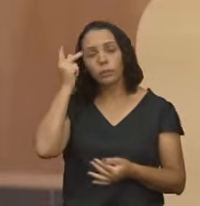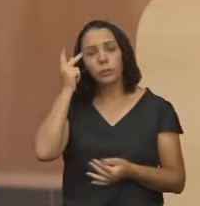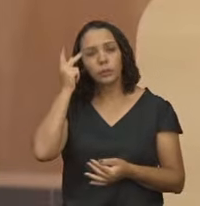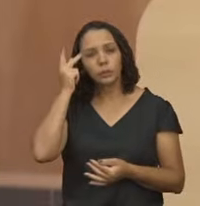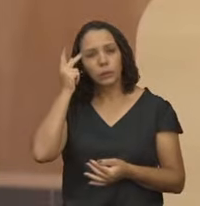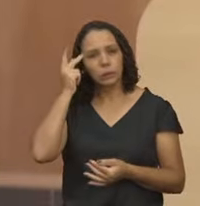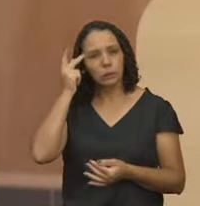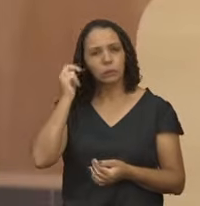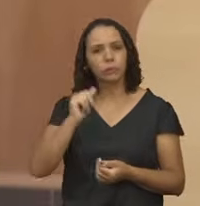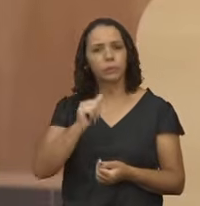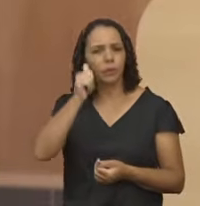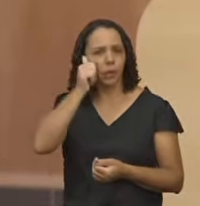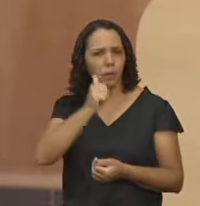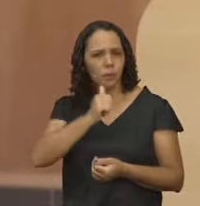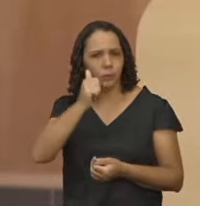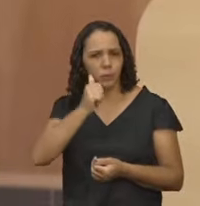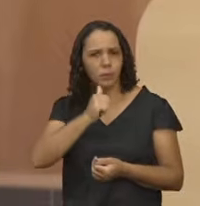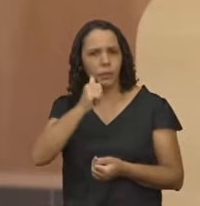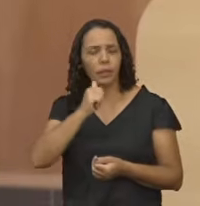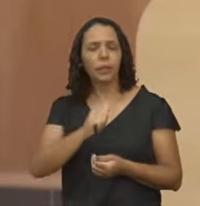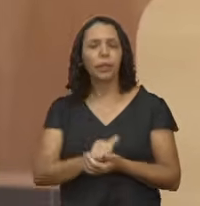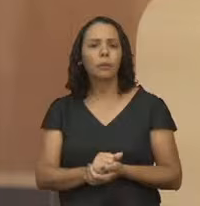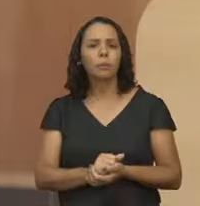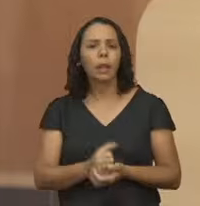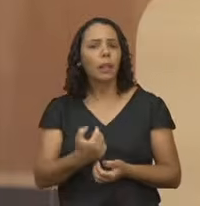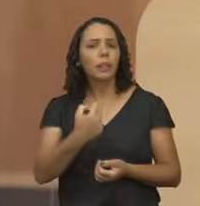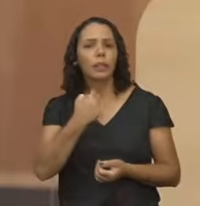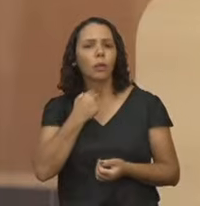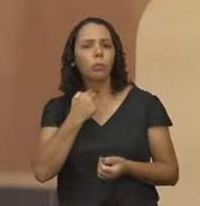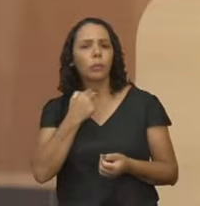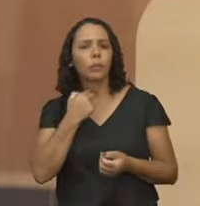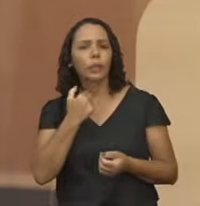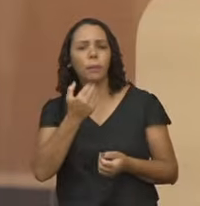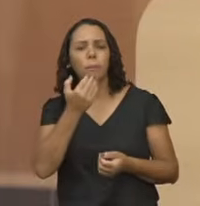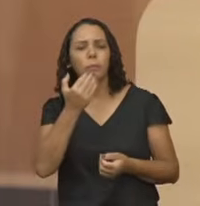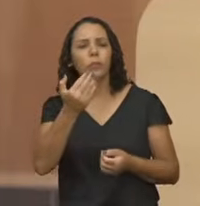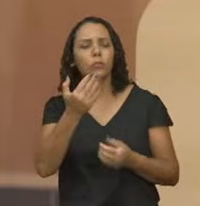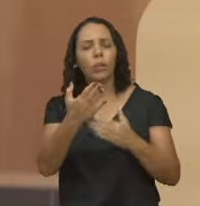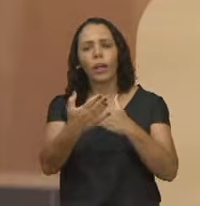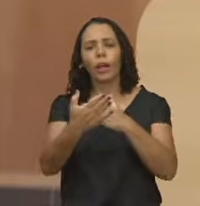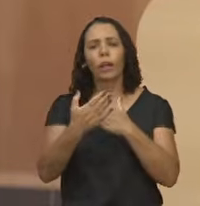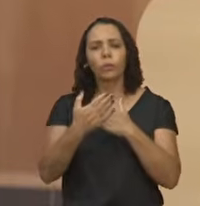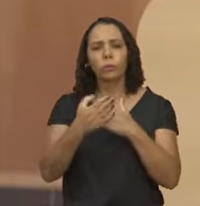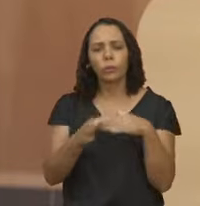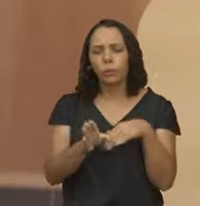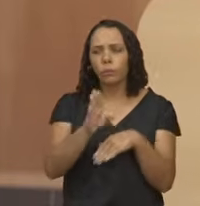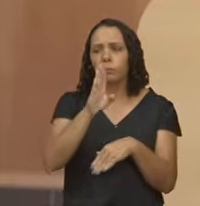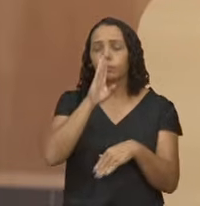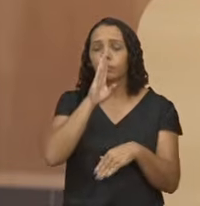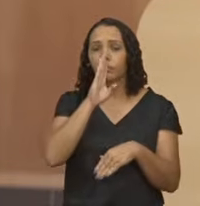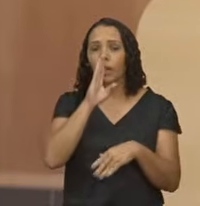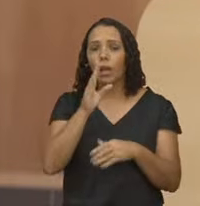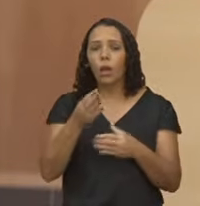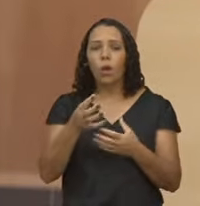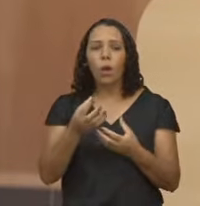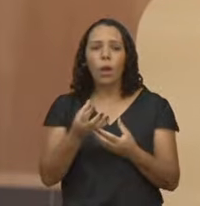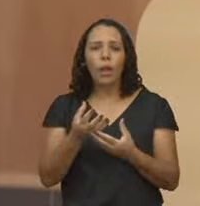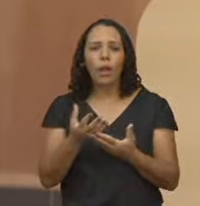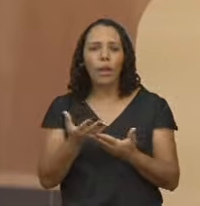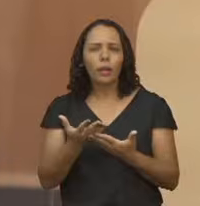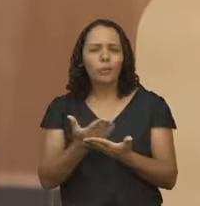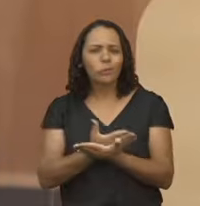né? Não conseguir falar em voz alta que viveu isso, já começa a deixar essa mulher mais vulnerável, mais